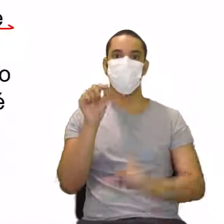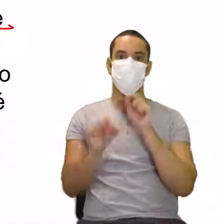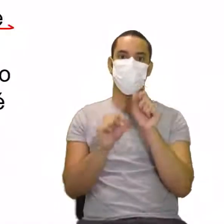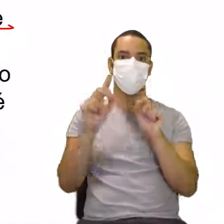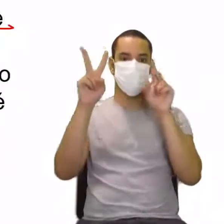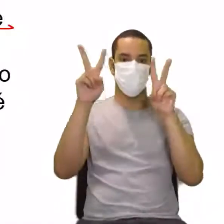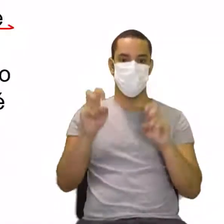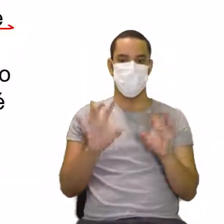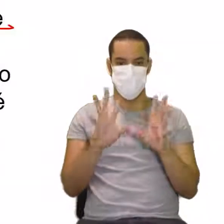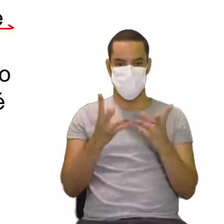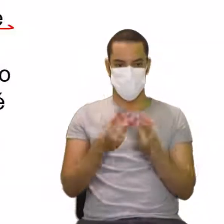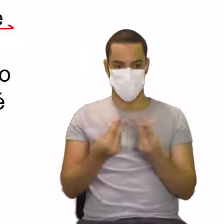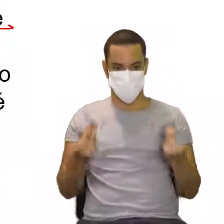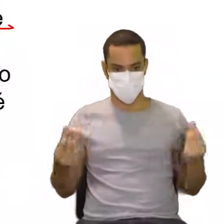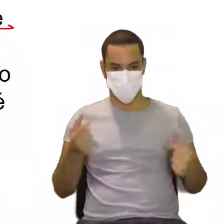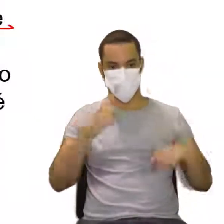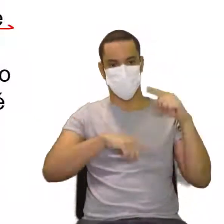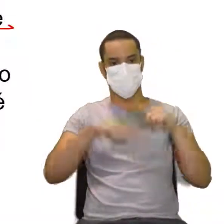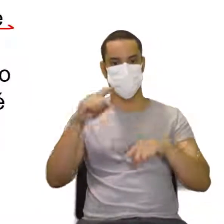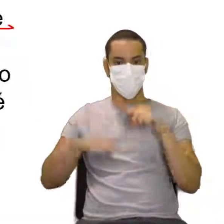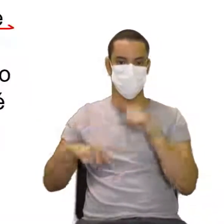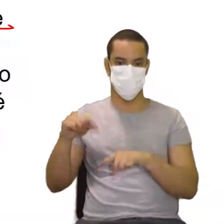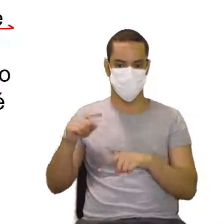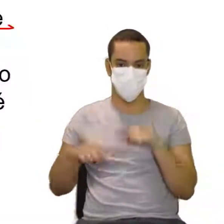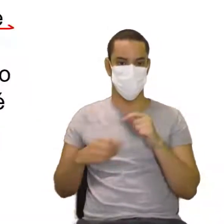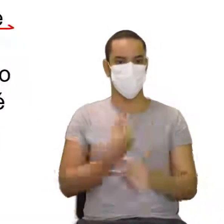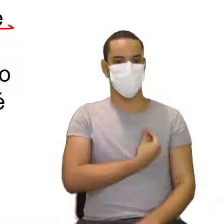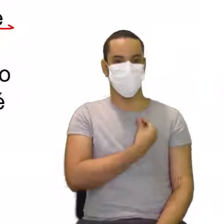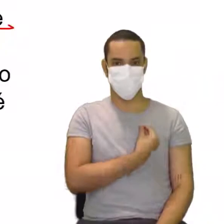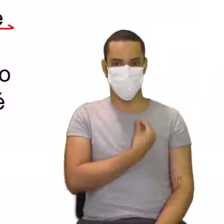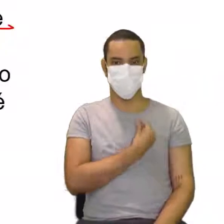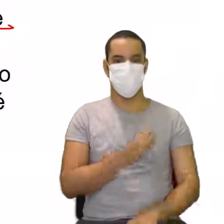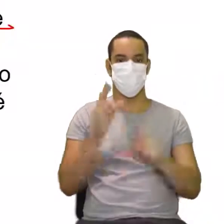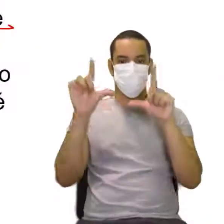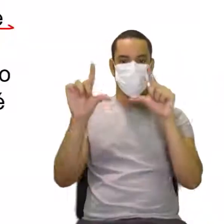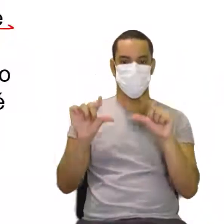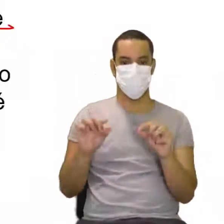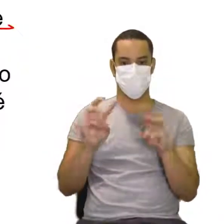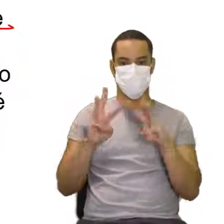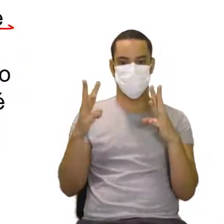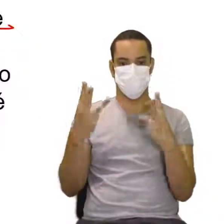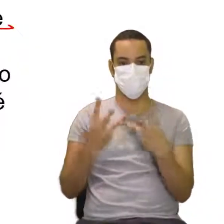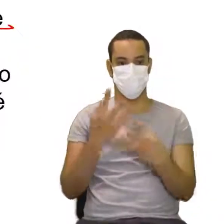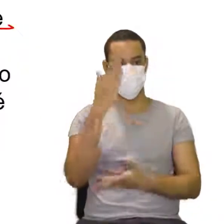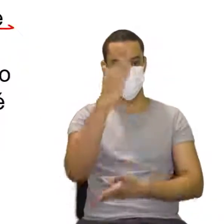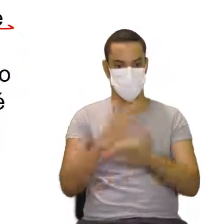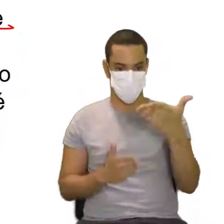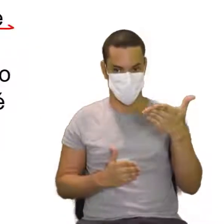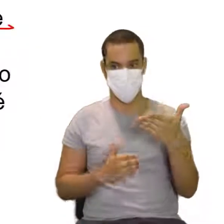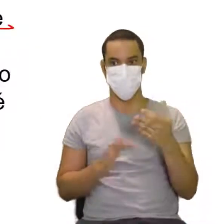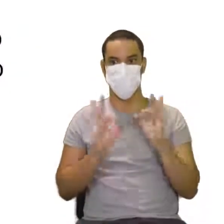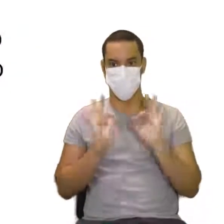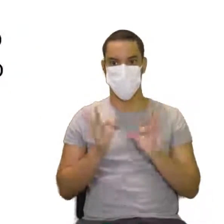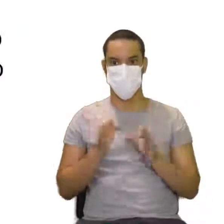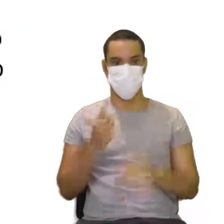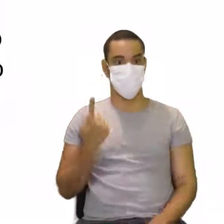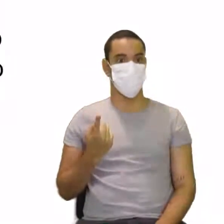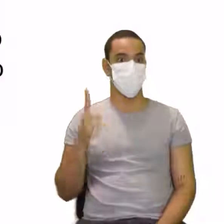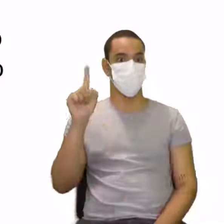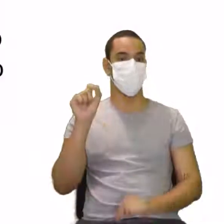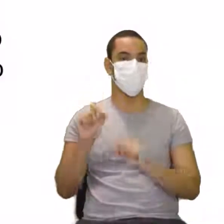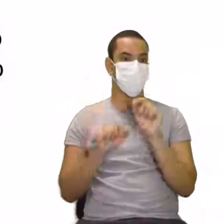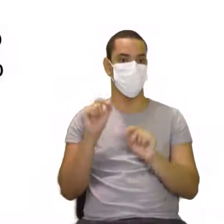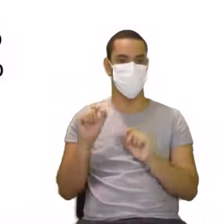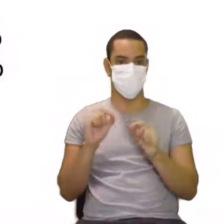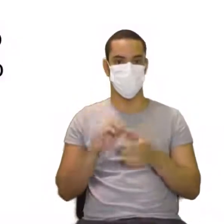da desintegração do elemento, que é a meia-vida, que é a questão da redução da massa pela metade, ok? E para fechar aqui,